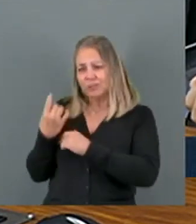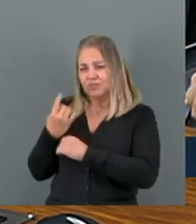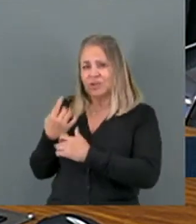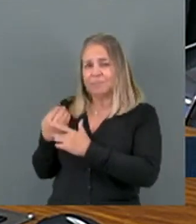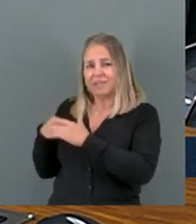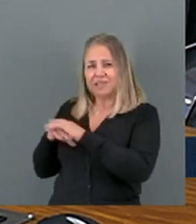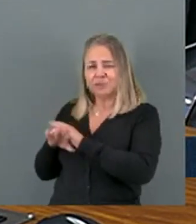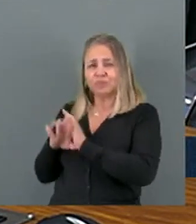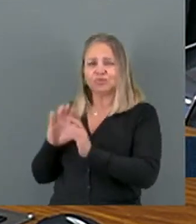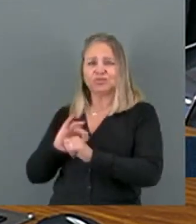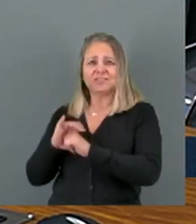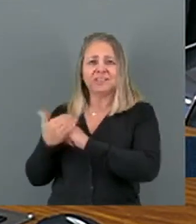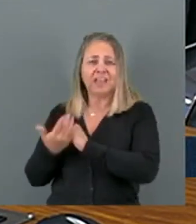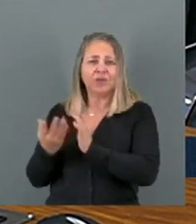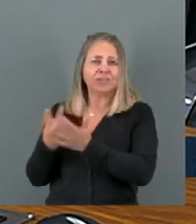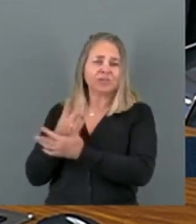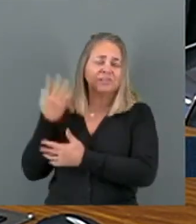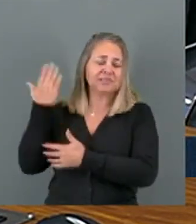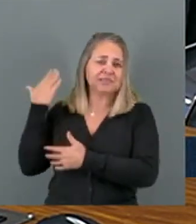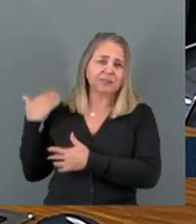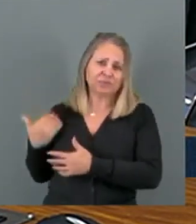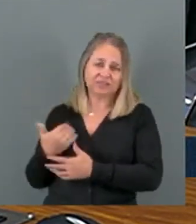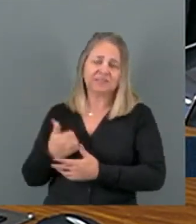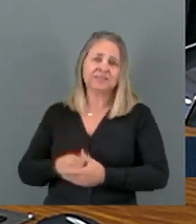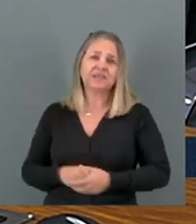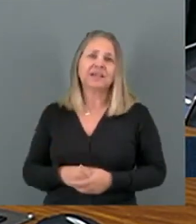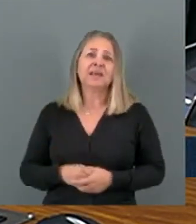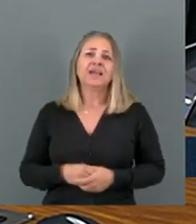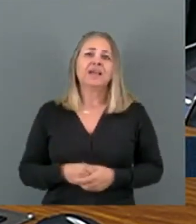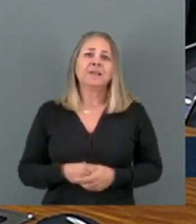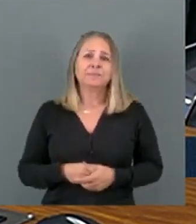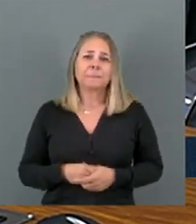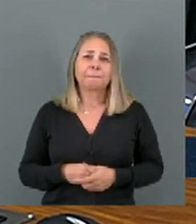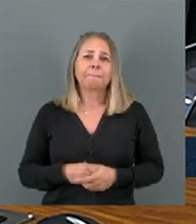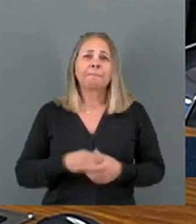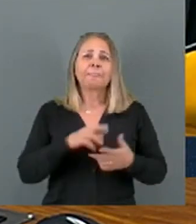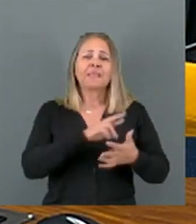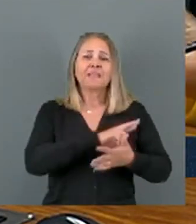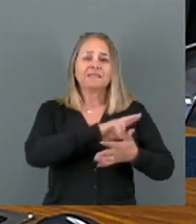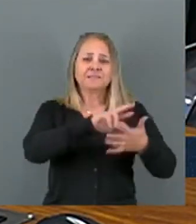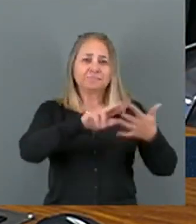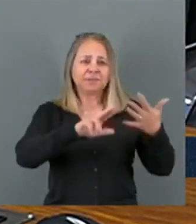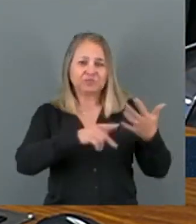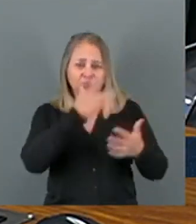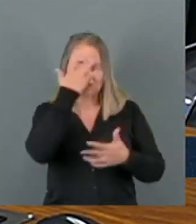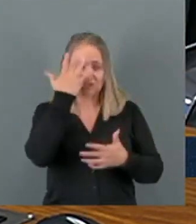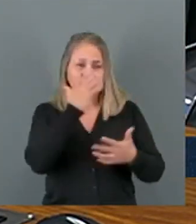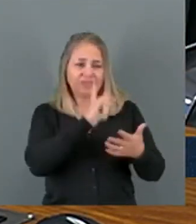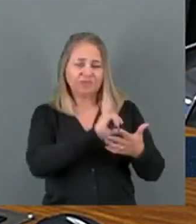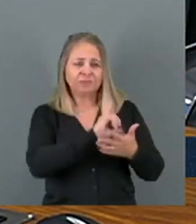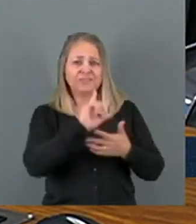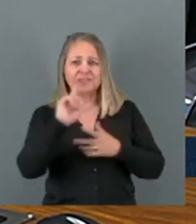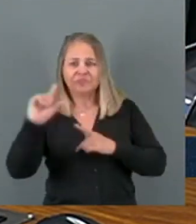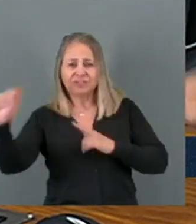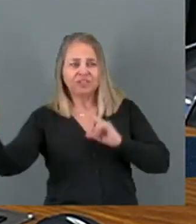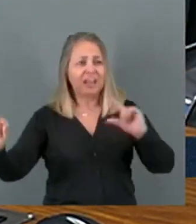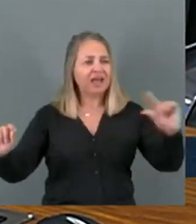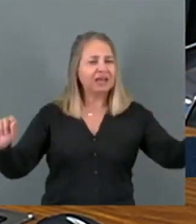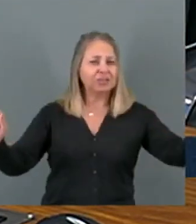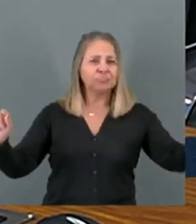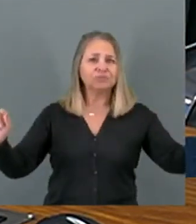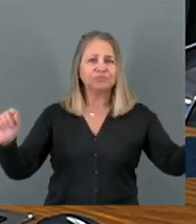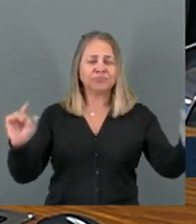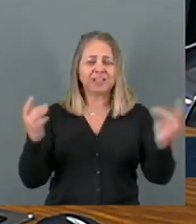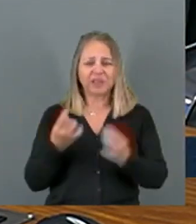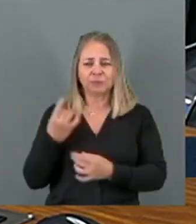pandemia trouxe, rápidas mudanças em estruturas e valores sociais. A pandemia também gerou uma série de pessoas que tiveram que se afastar. Isso também ocorre em